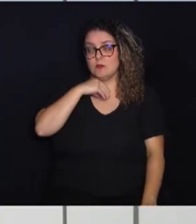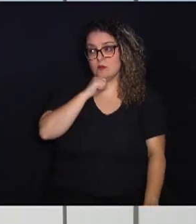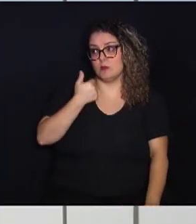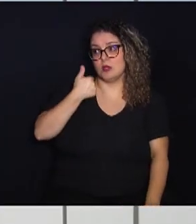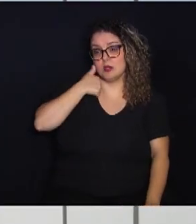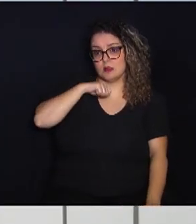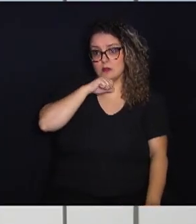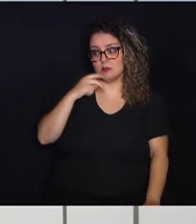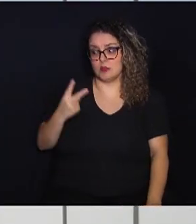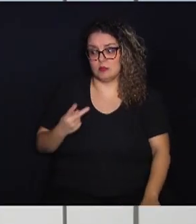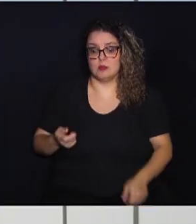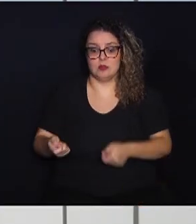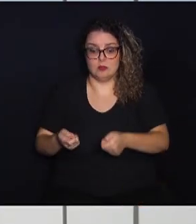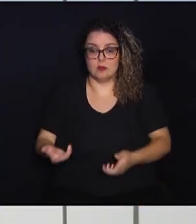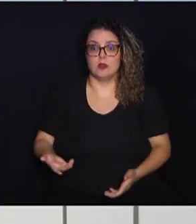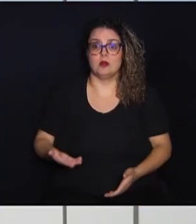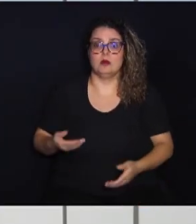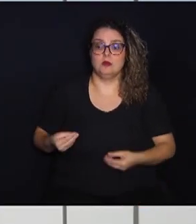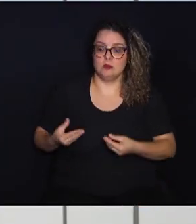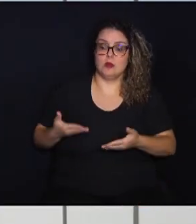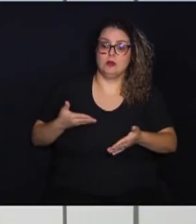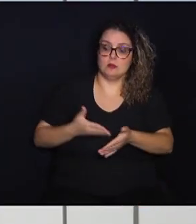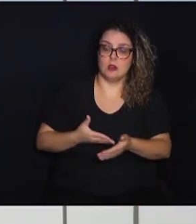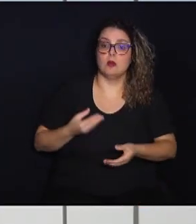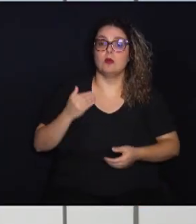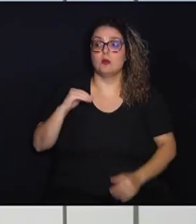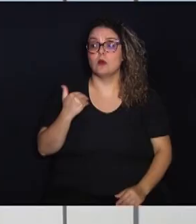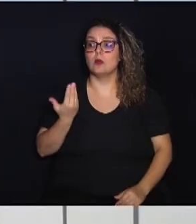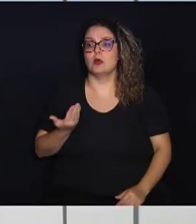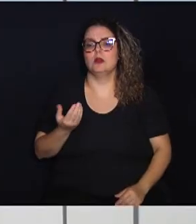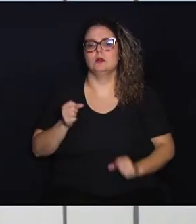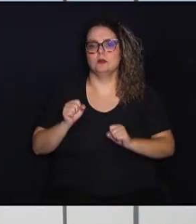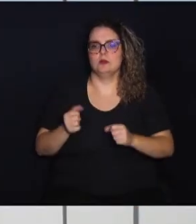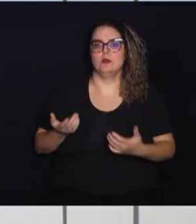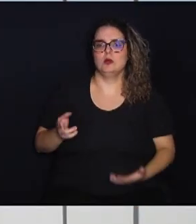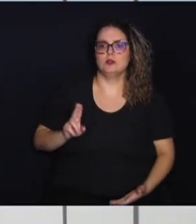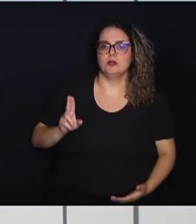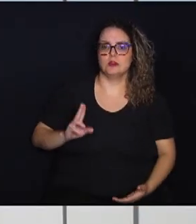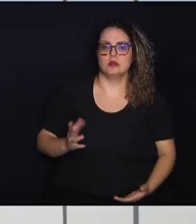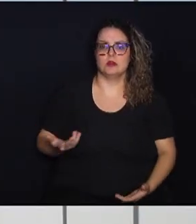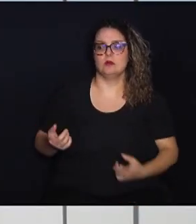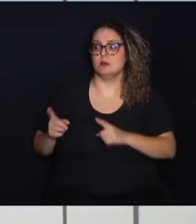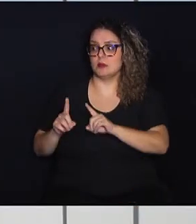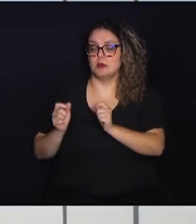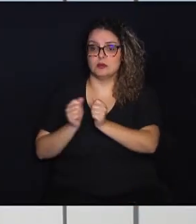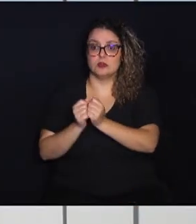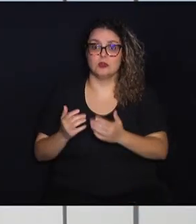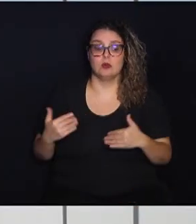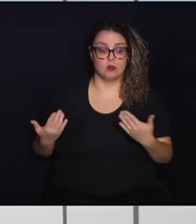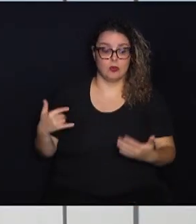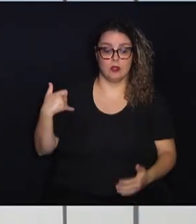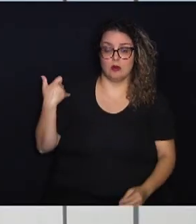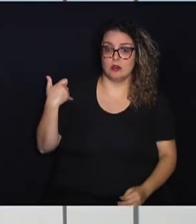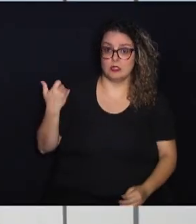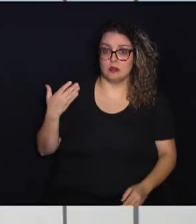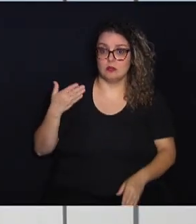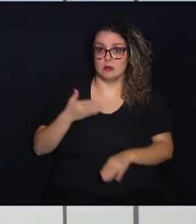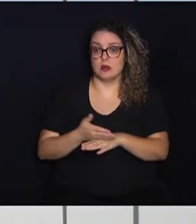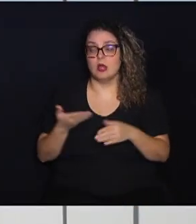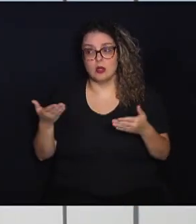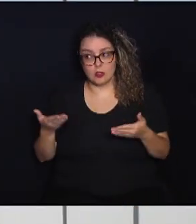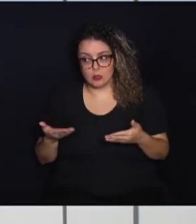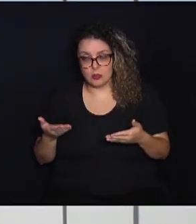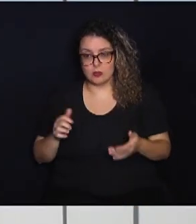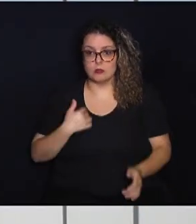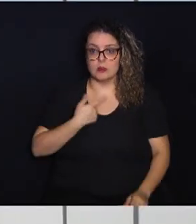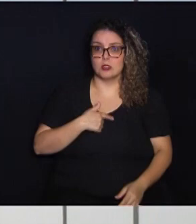E impor esses limites, quando pode usar, se vai estar do lado ou não, qual é a idade que vai poder ter acesso. Agora, para a